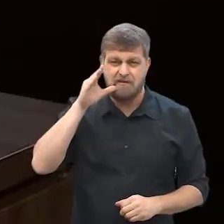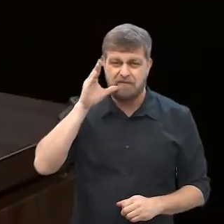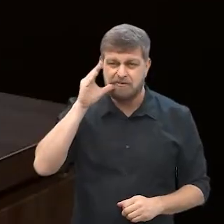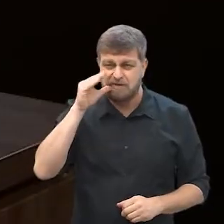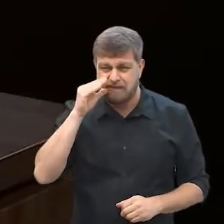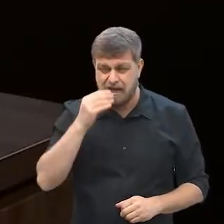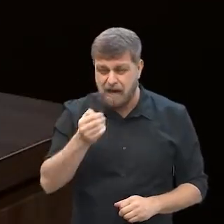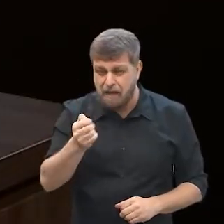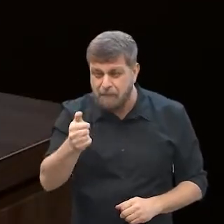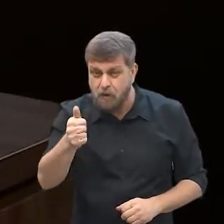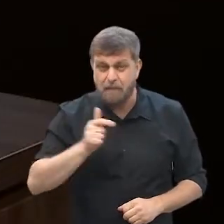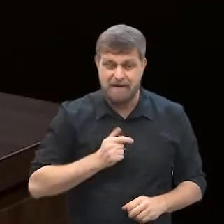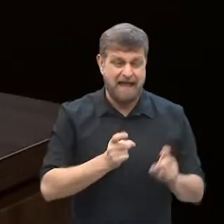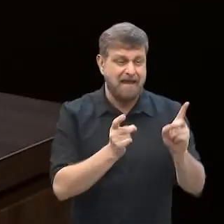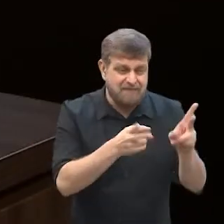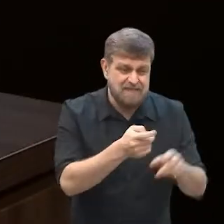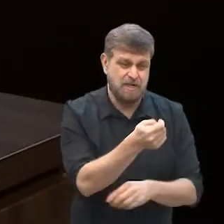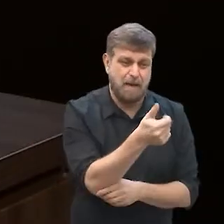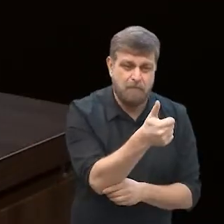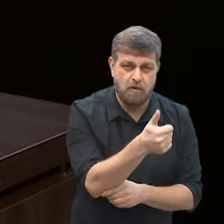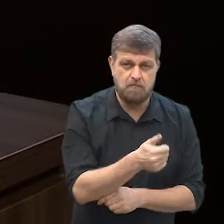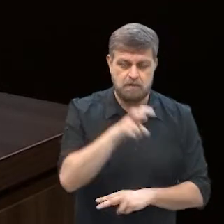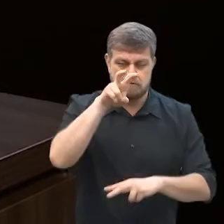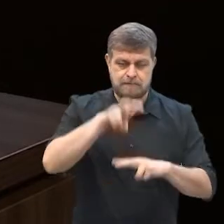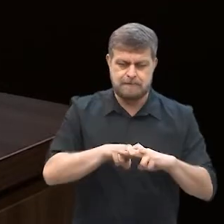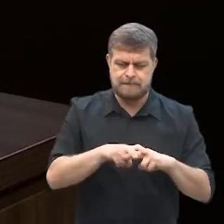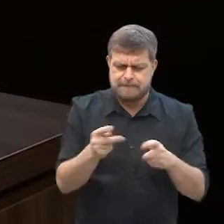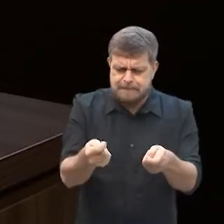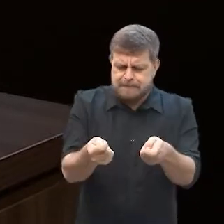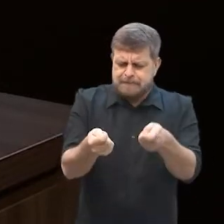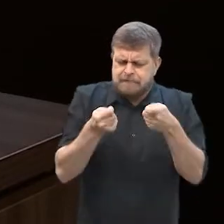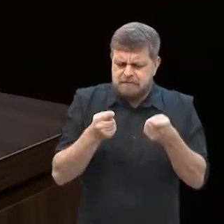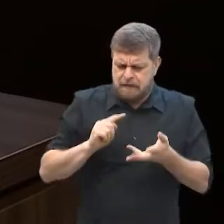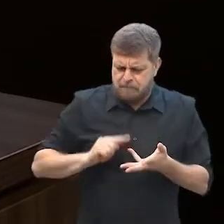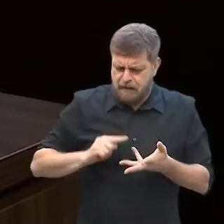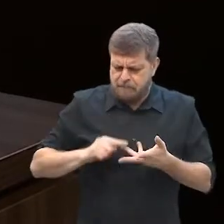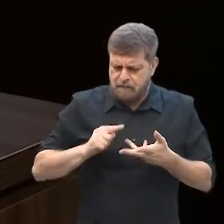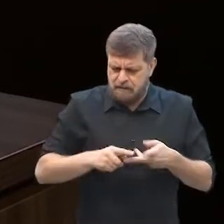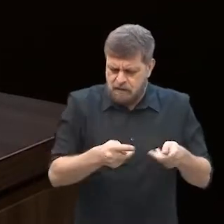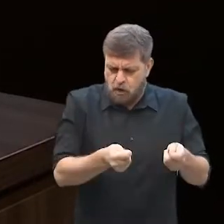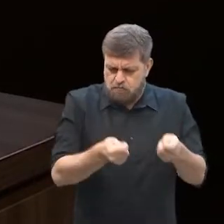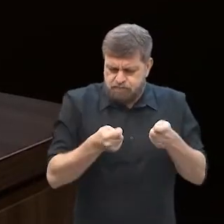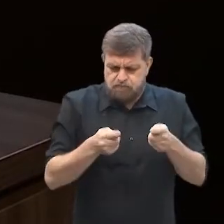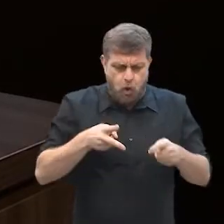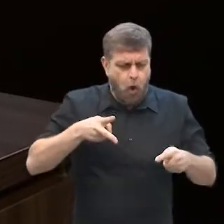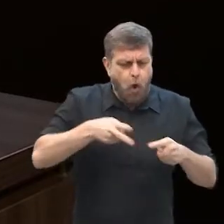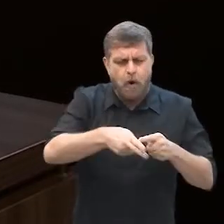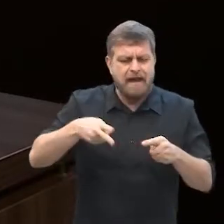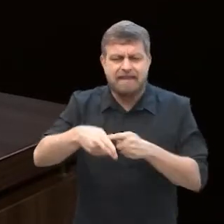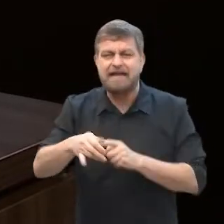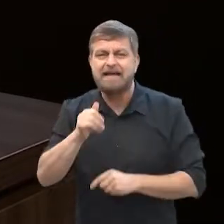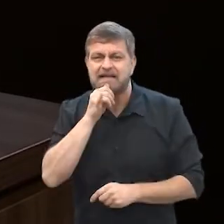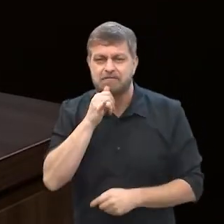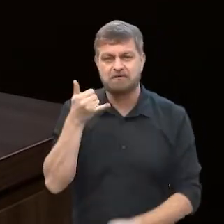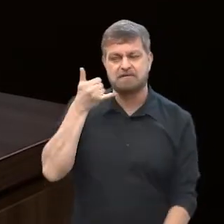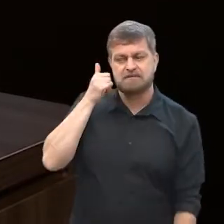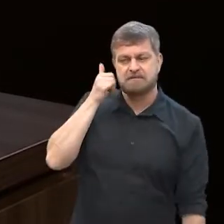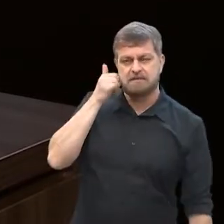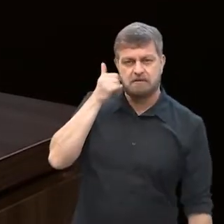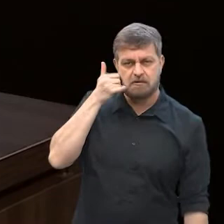pouco. Então, o que eu fiz? Eu sentei e eu cortei os custos que na época podiam cortar. Então, por exemplo,